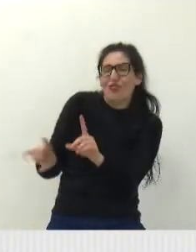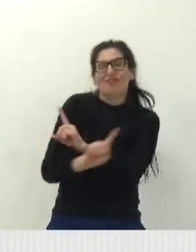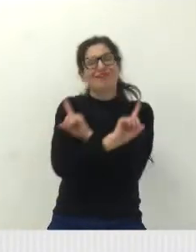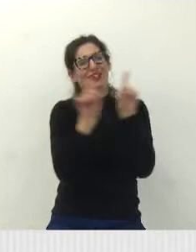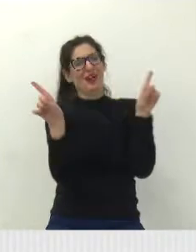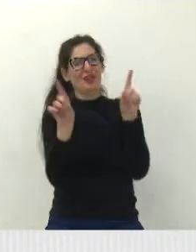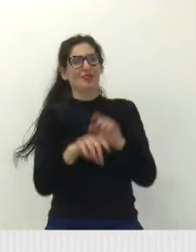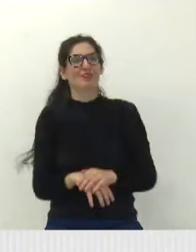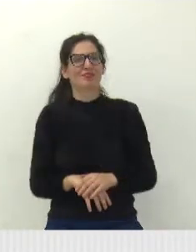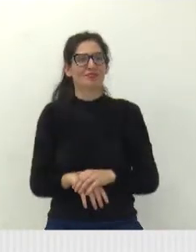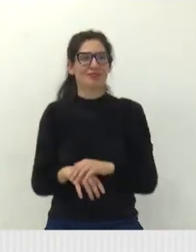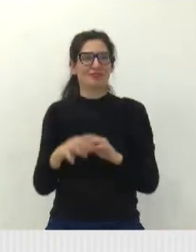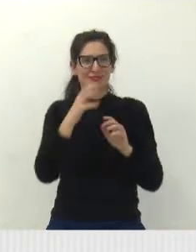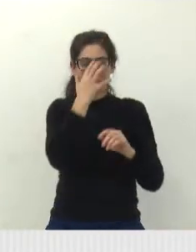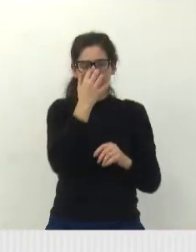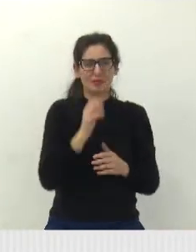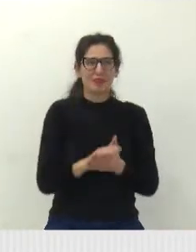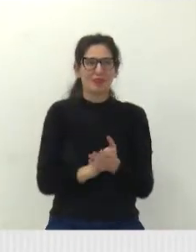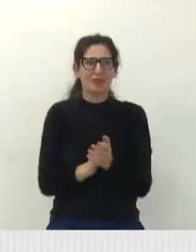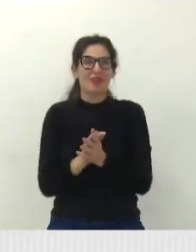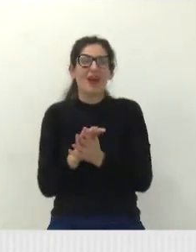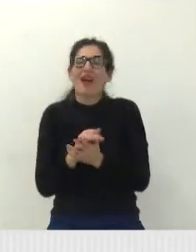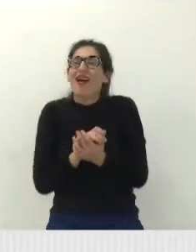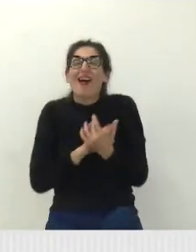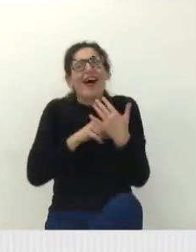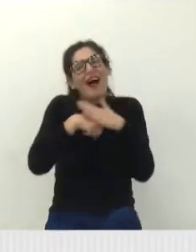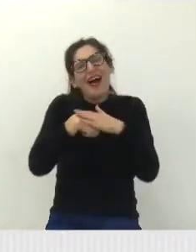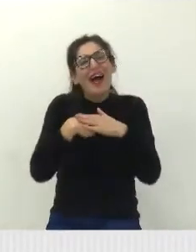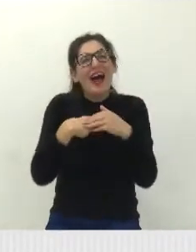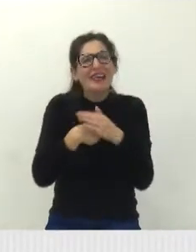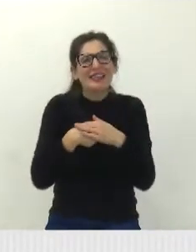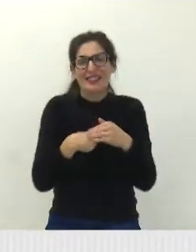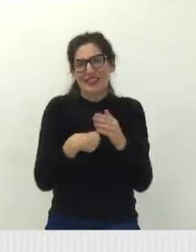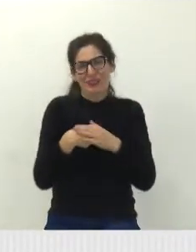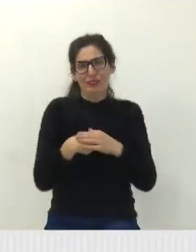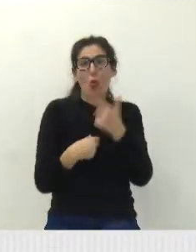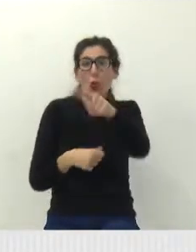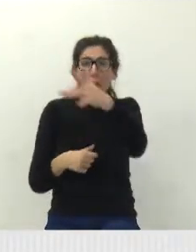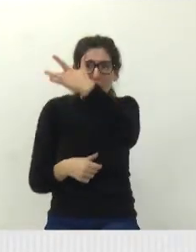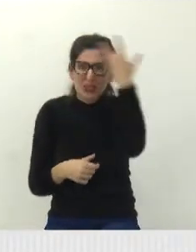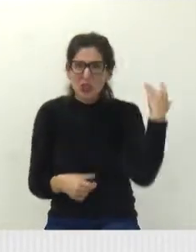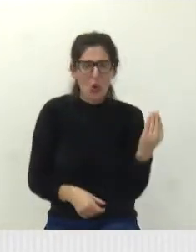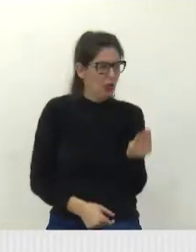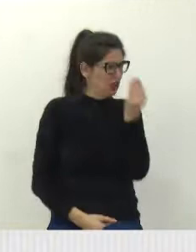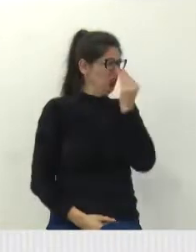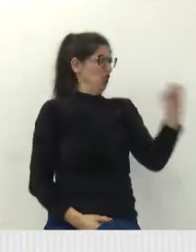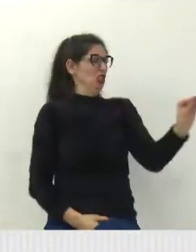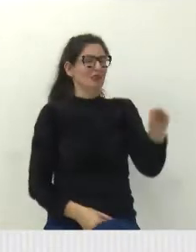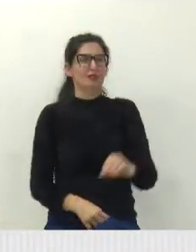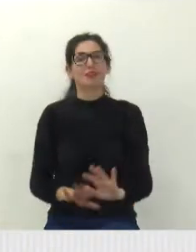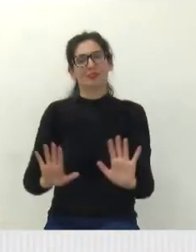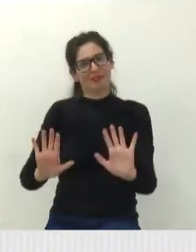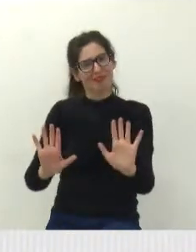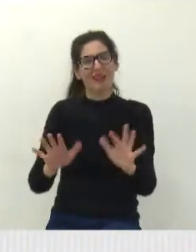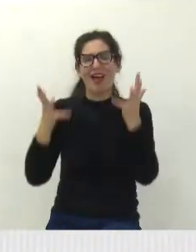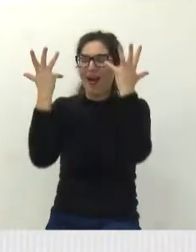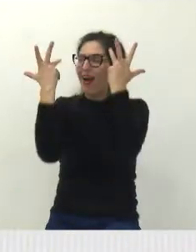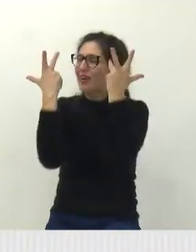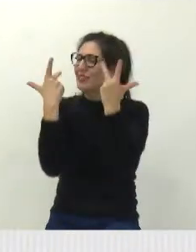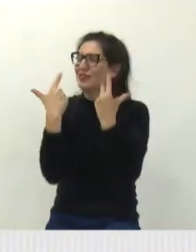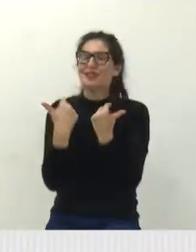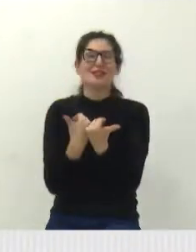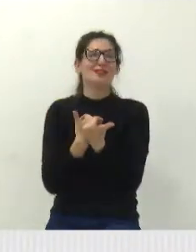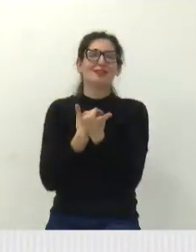não gosta o suficiente daquele animal. Então, descarta como se fosse um objeto, e animal não é objeto. animal é um serzinho, ele